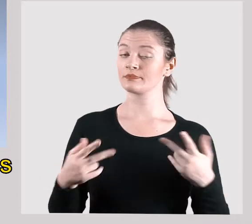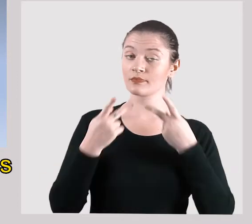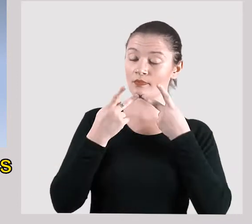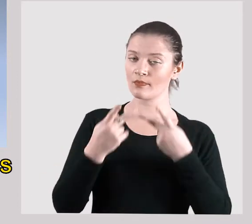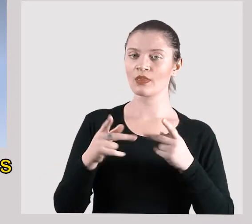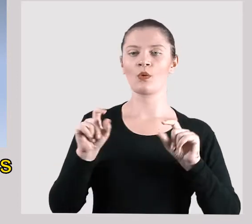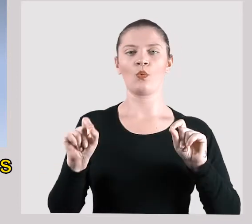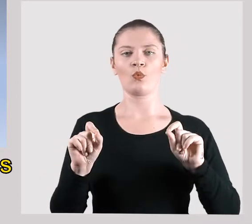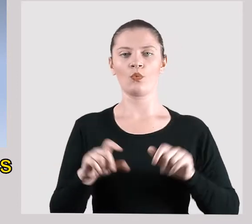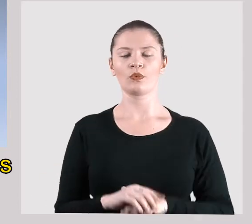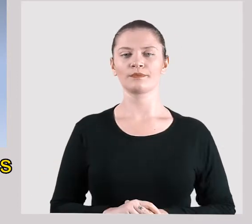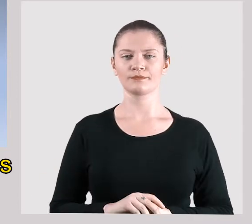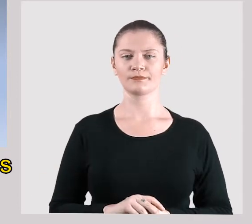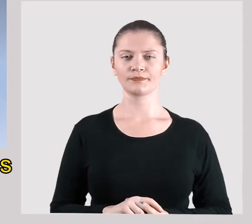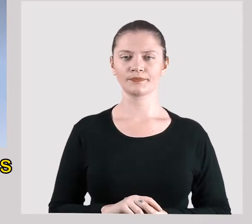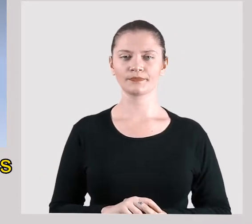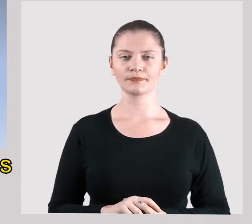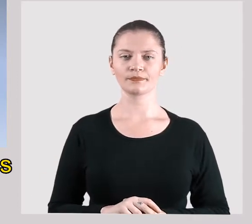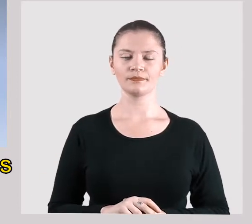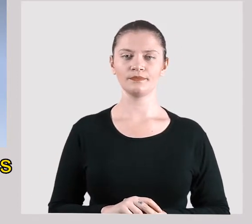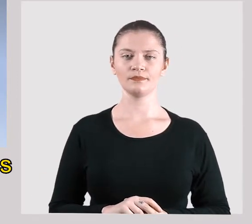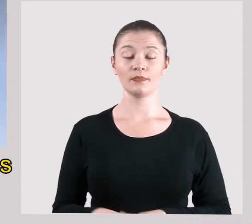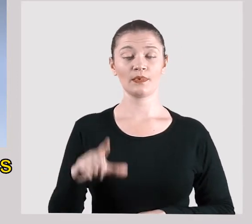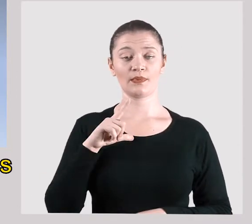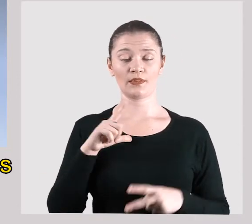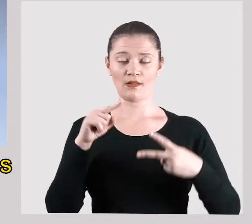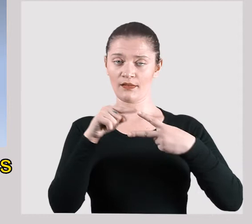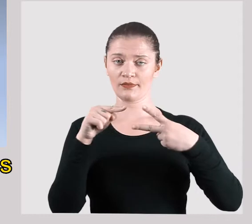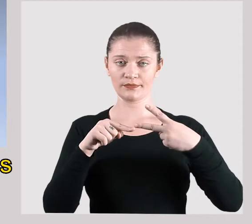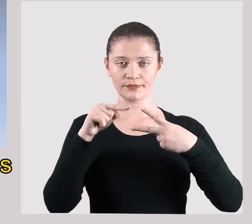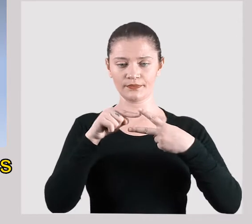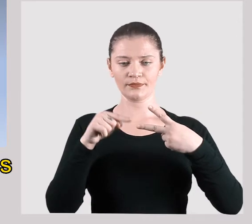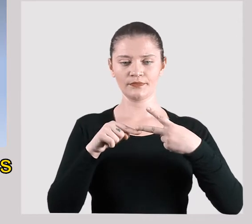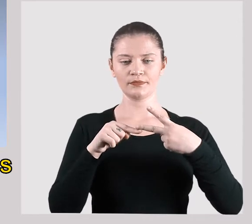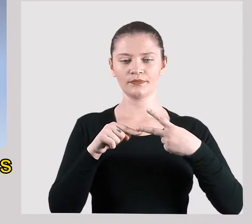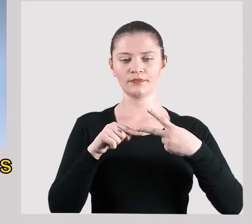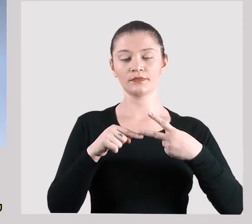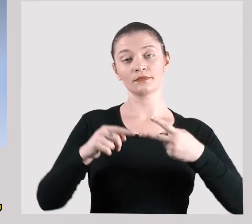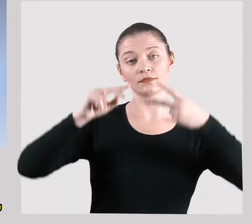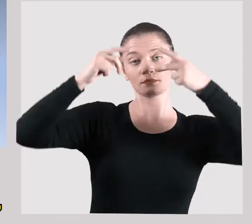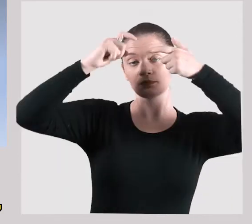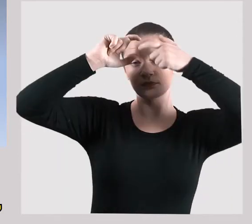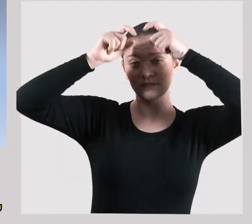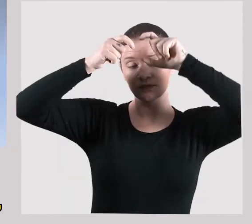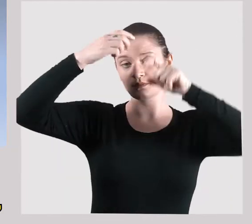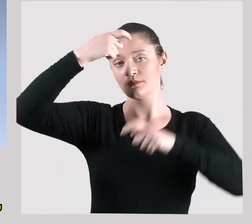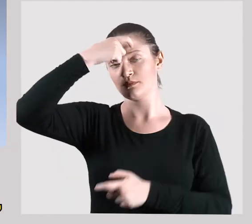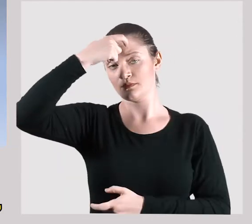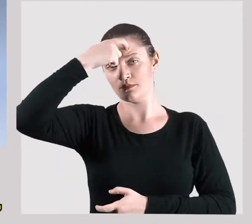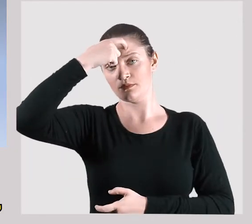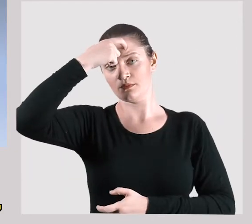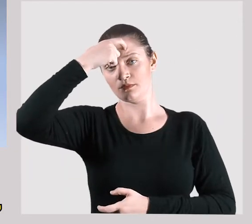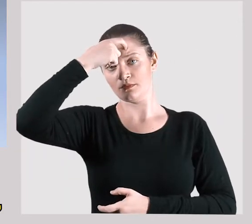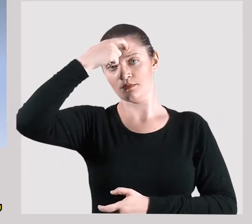gente tem duas classificações para transtornos mentais. Os psiquiatras, a gente usa